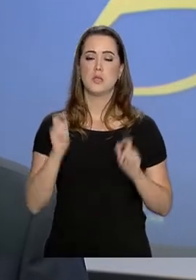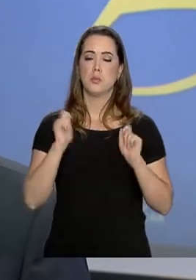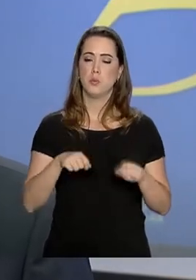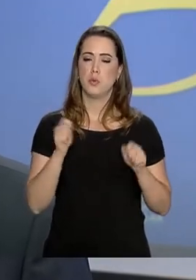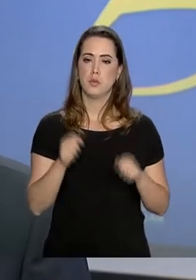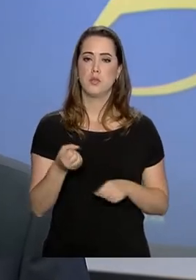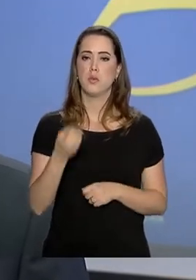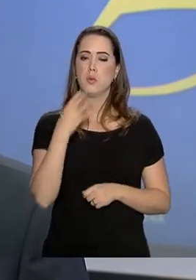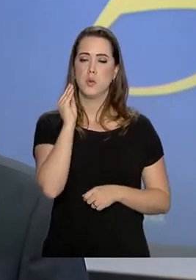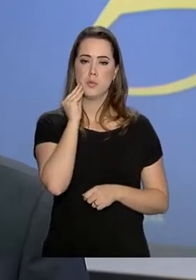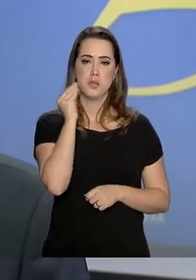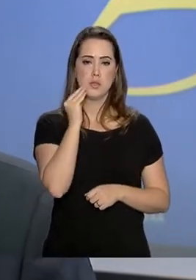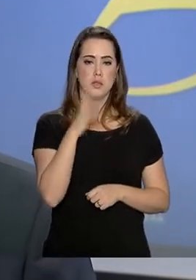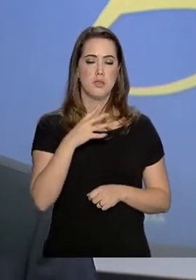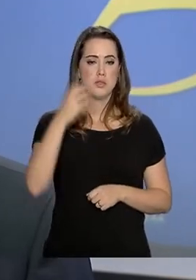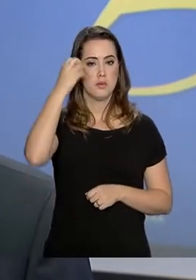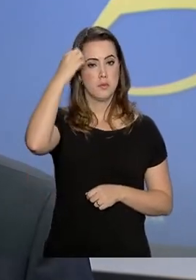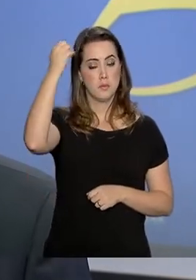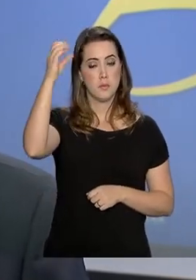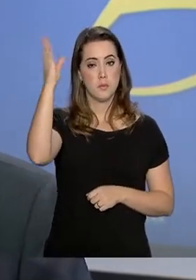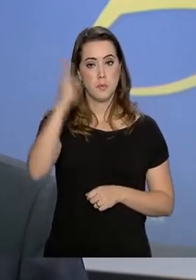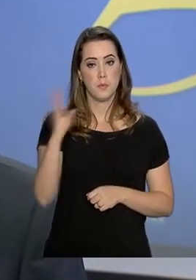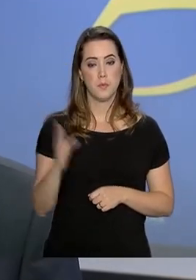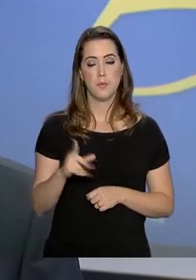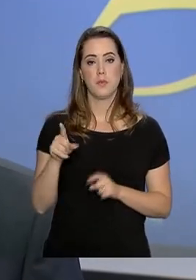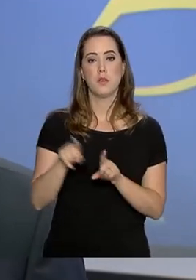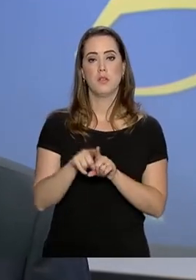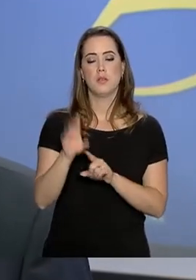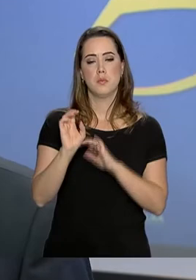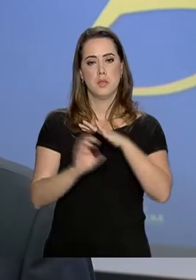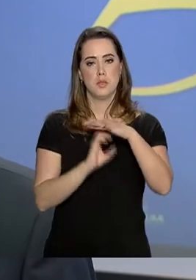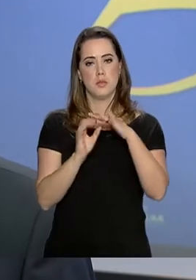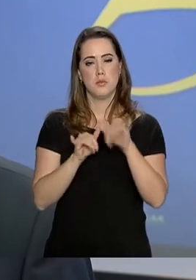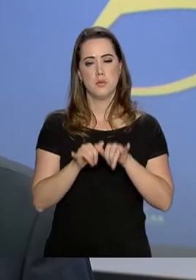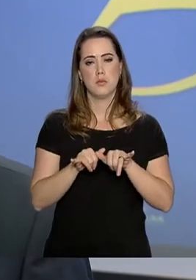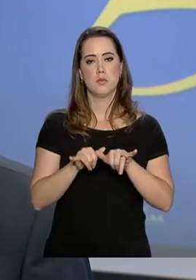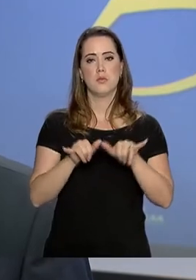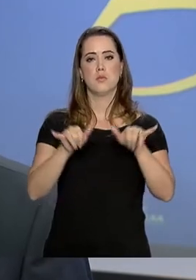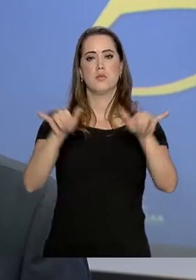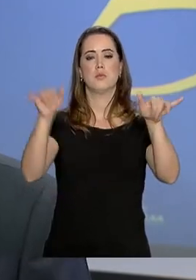ter uma boa experiência de viagem nos aeroportos brasileiros e nas empresas aéreas brasileiras.